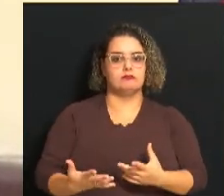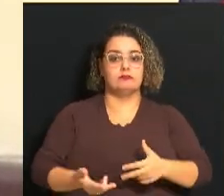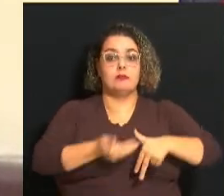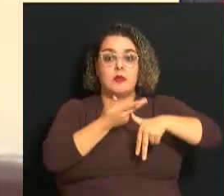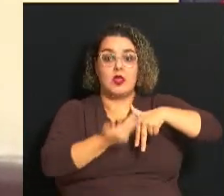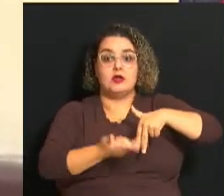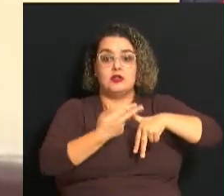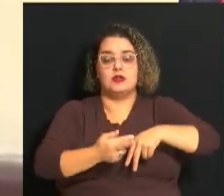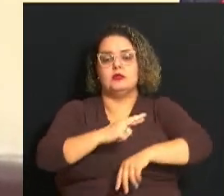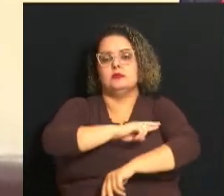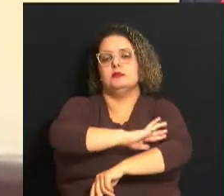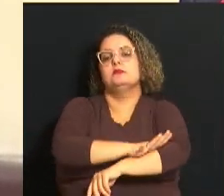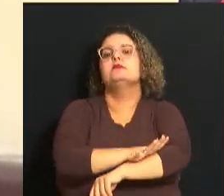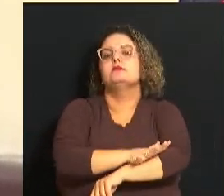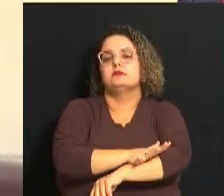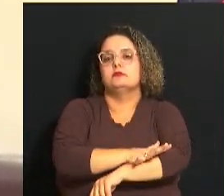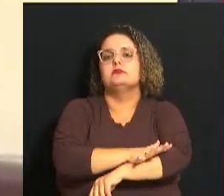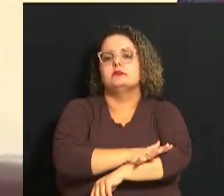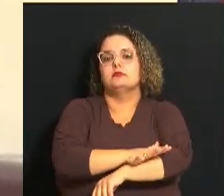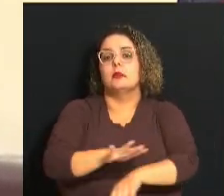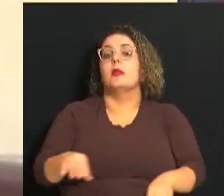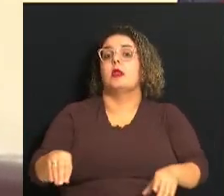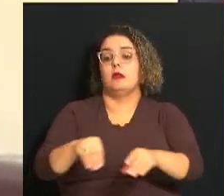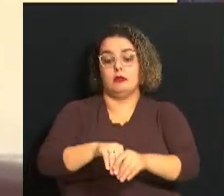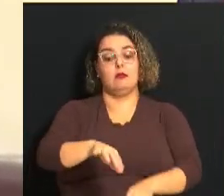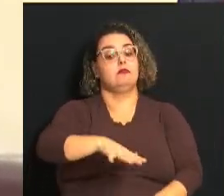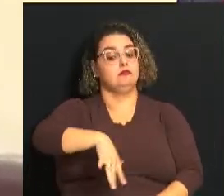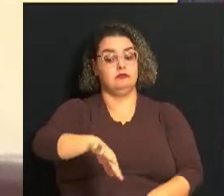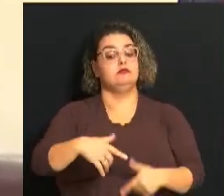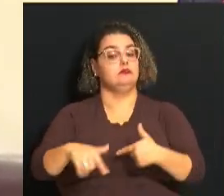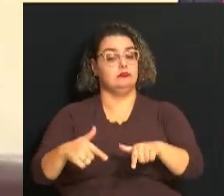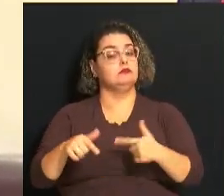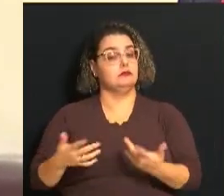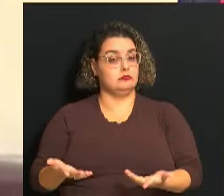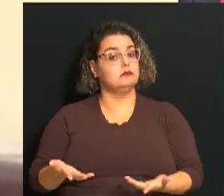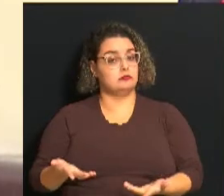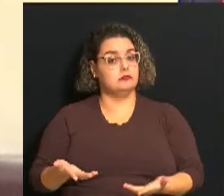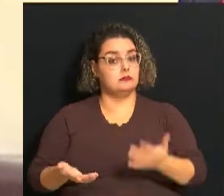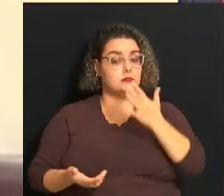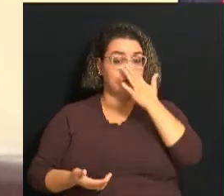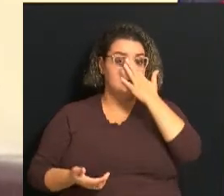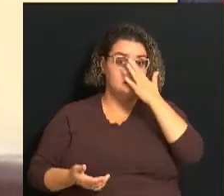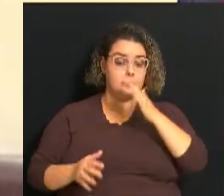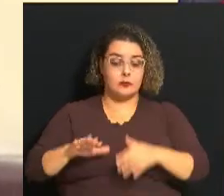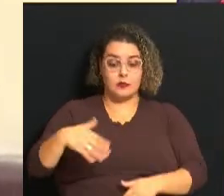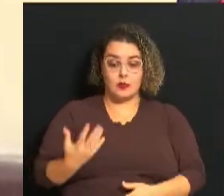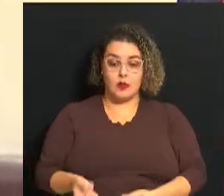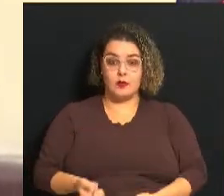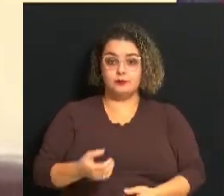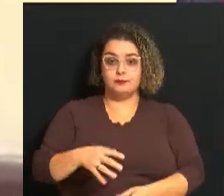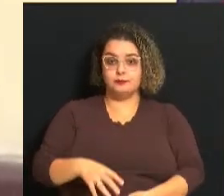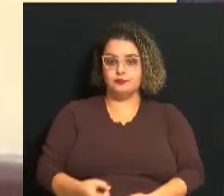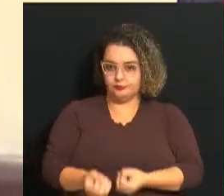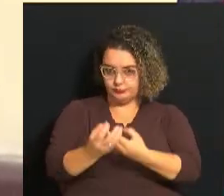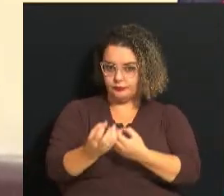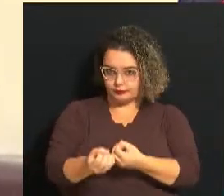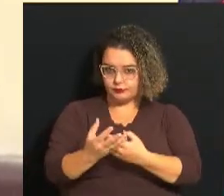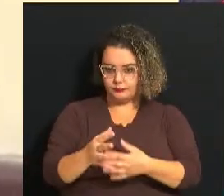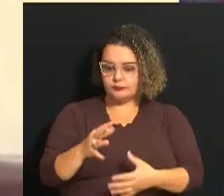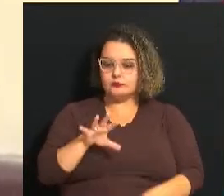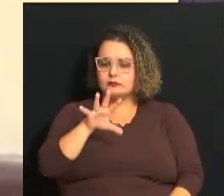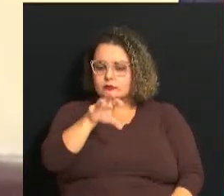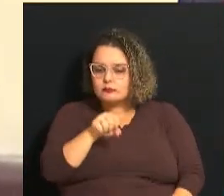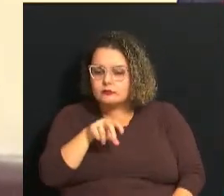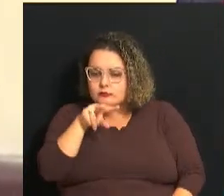Raça ela se reproduzem também no ambiente de trabalho então quando a gente vai abrir os dados das vítimas do assédio moral a